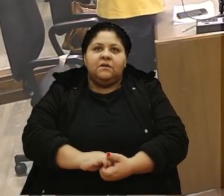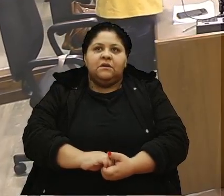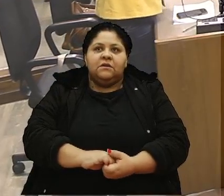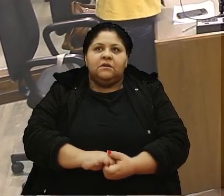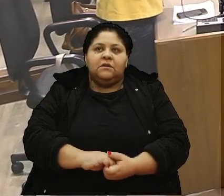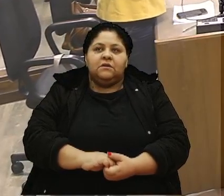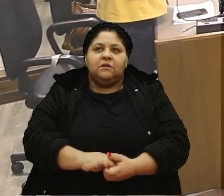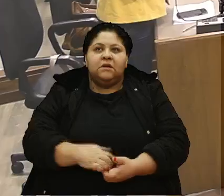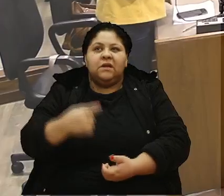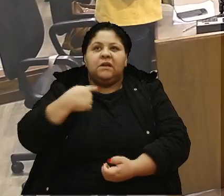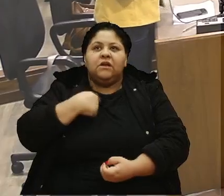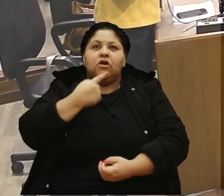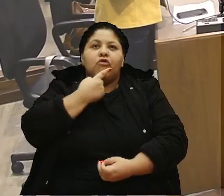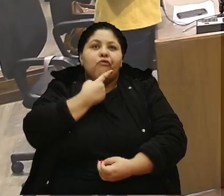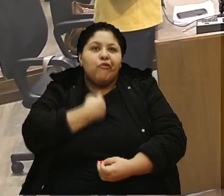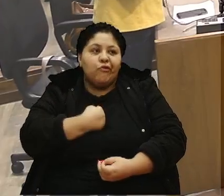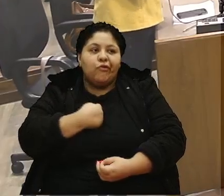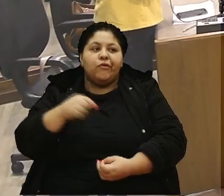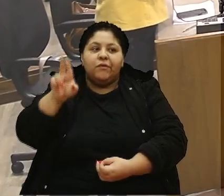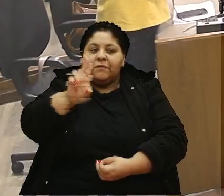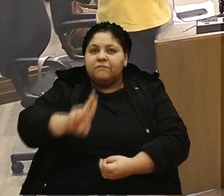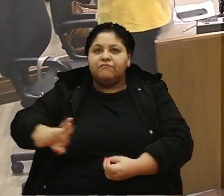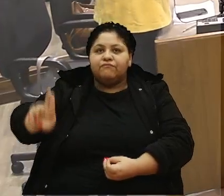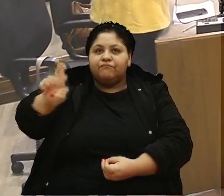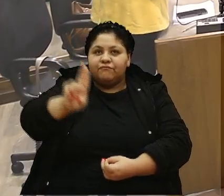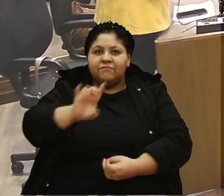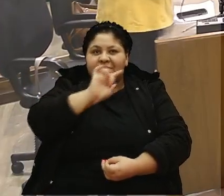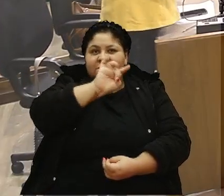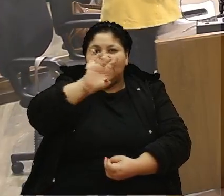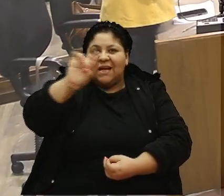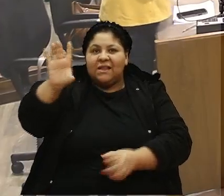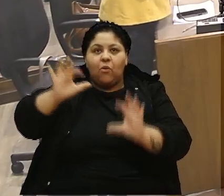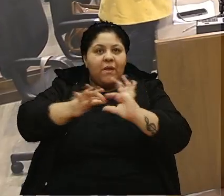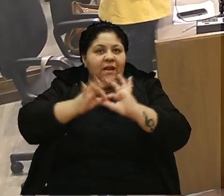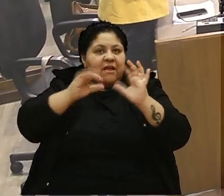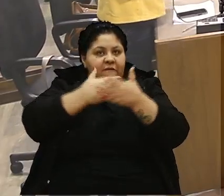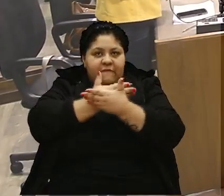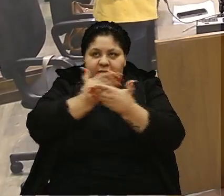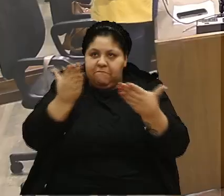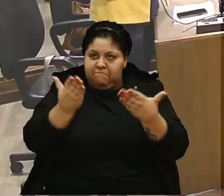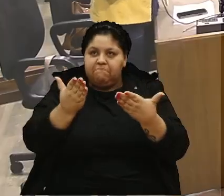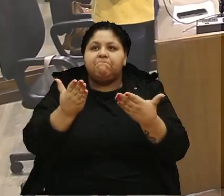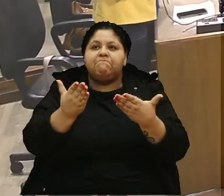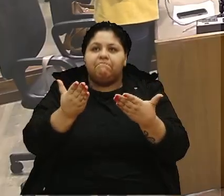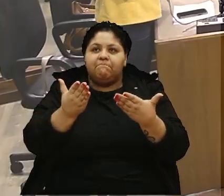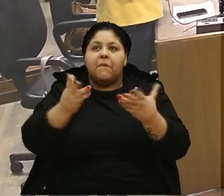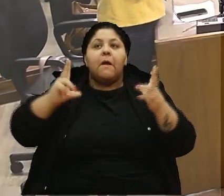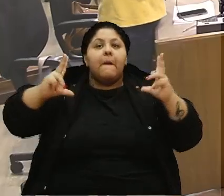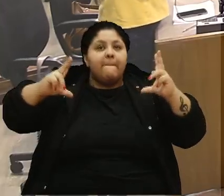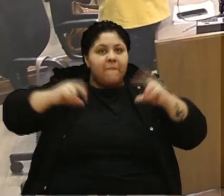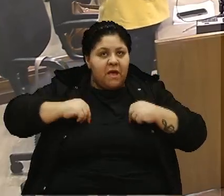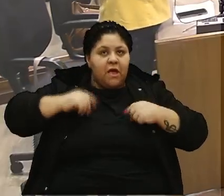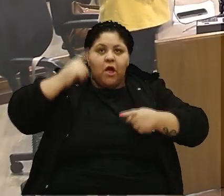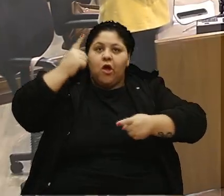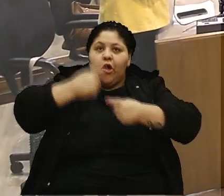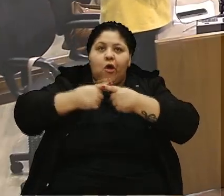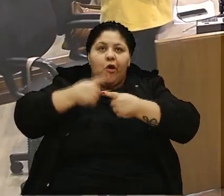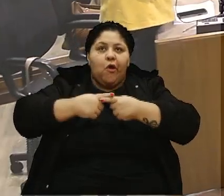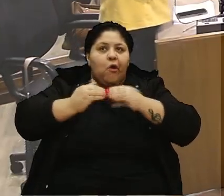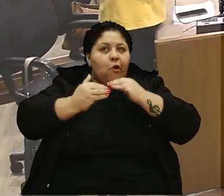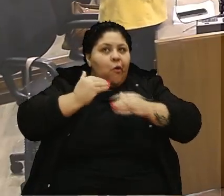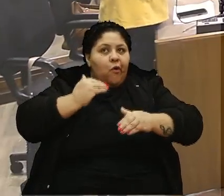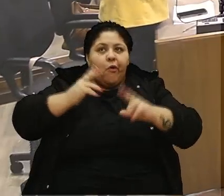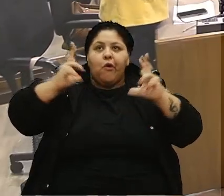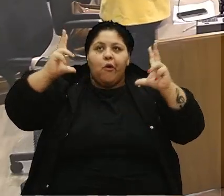Eu gostaria de que não se usasse, tudo bem, cada um é livre, tá? Questões de mérito, porque ninguém discorda do